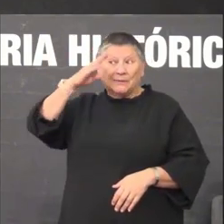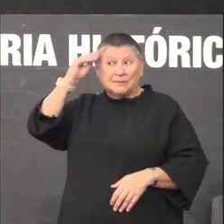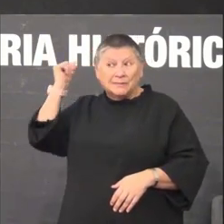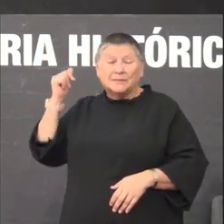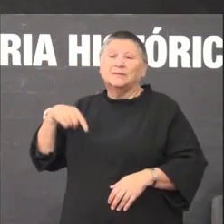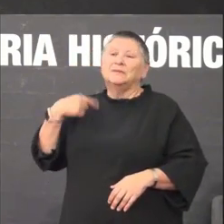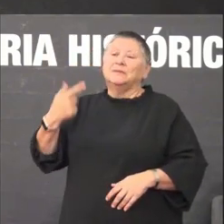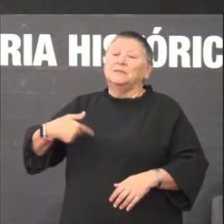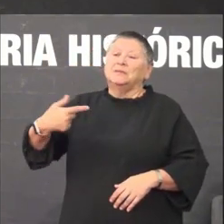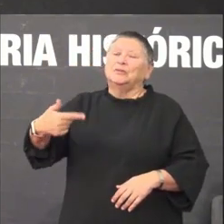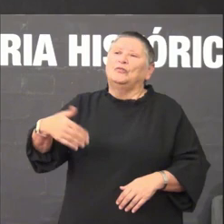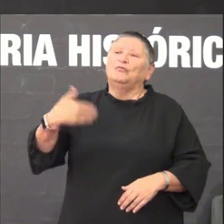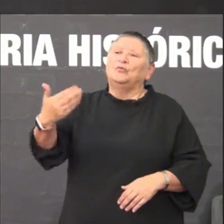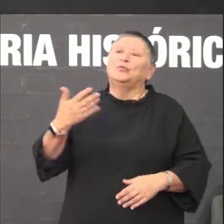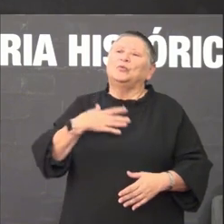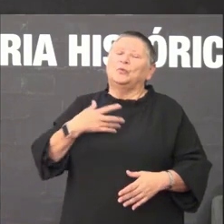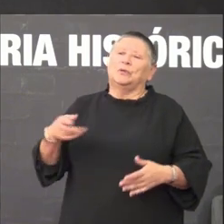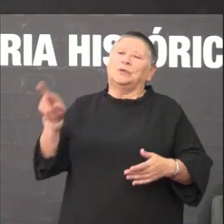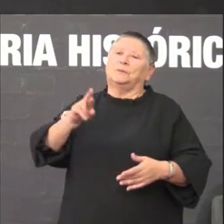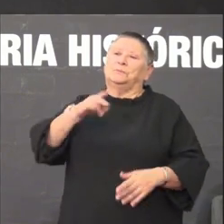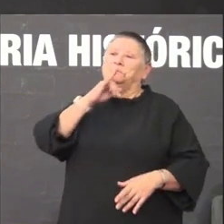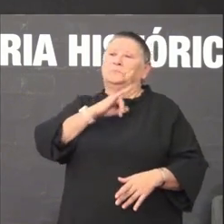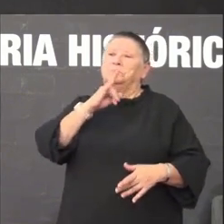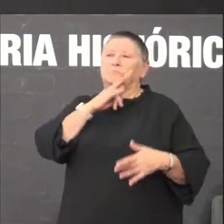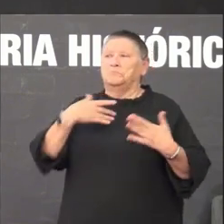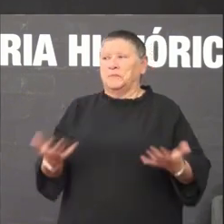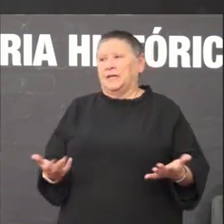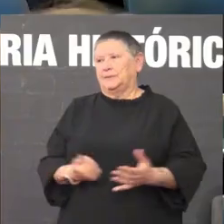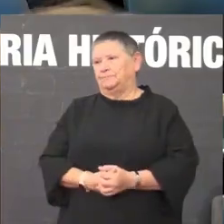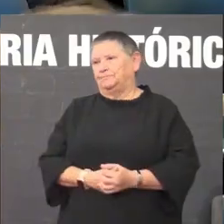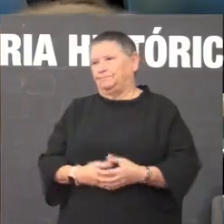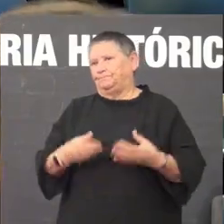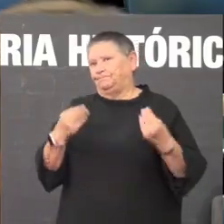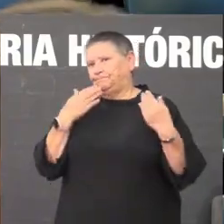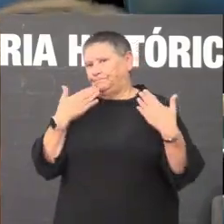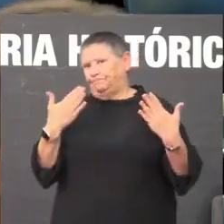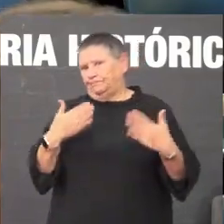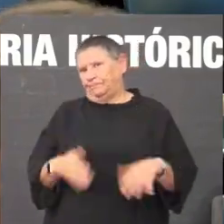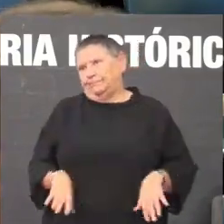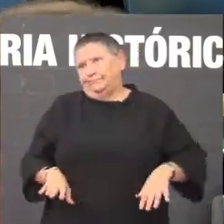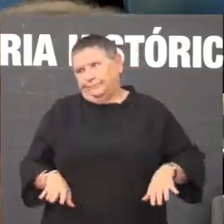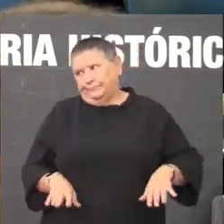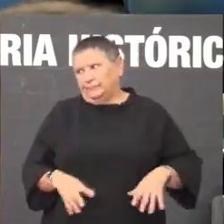sempre ressurgir, ainda com uma diferente forma. Obrigada.